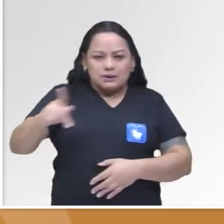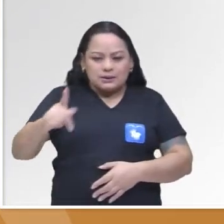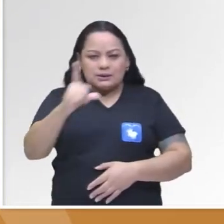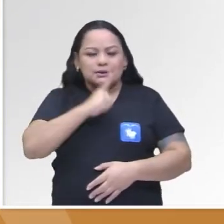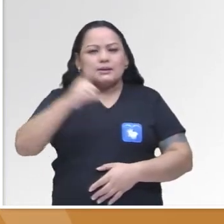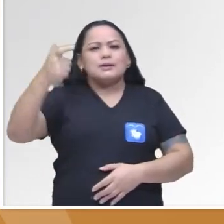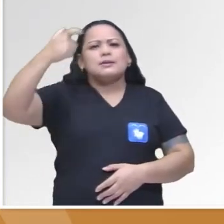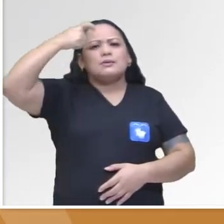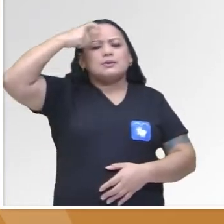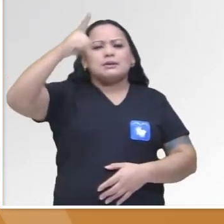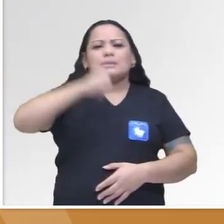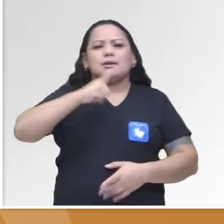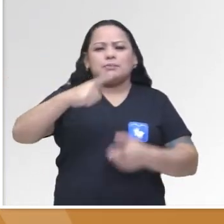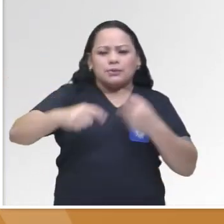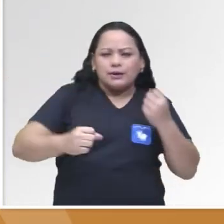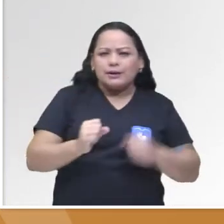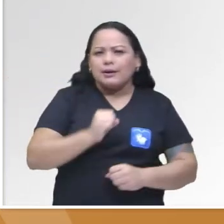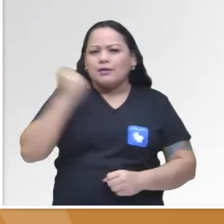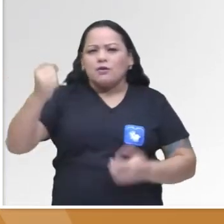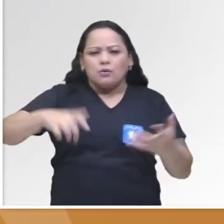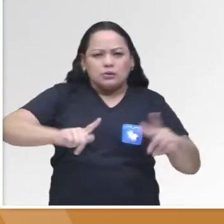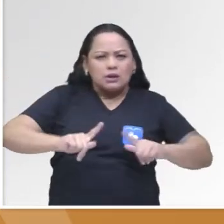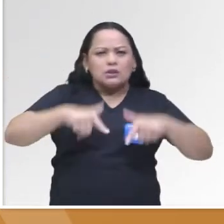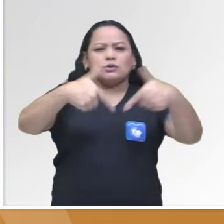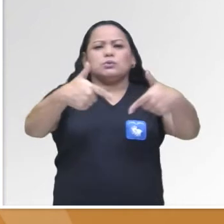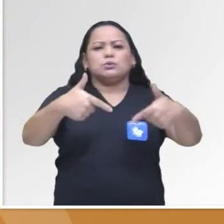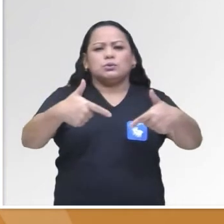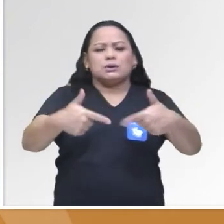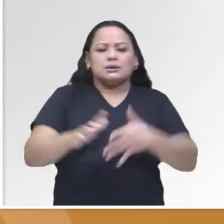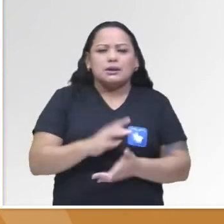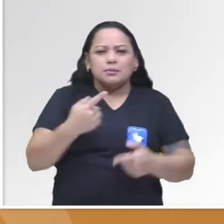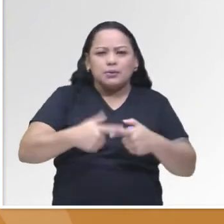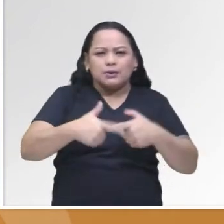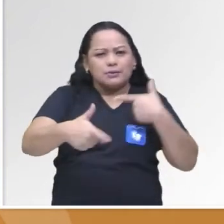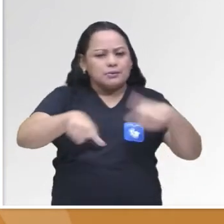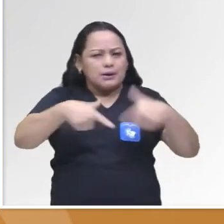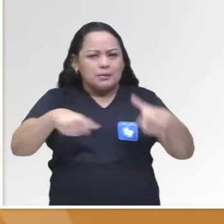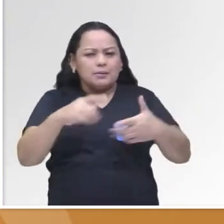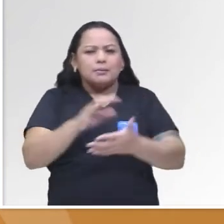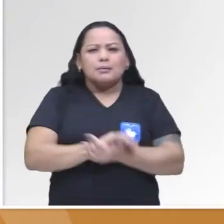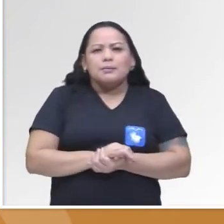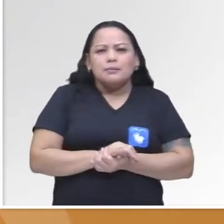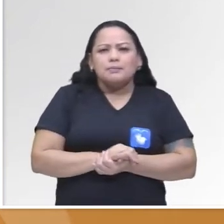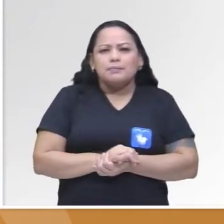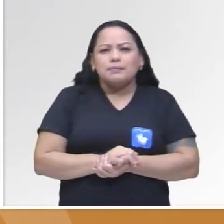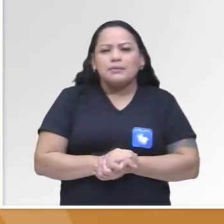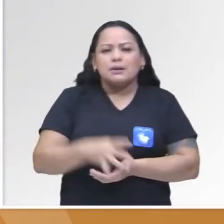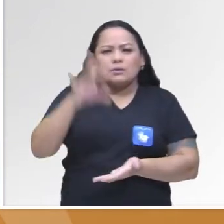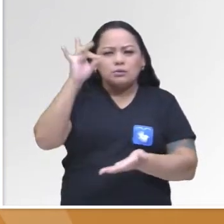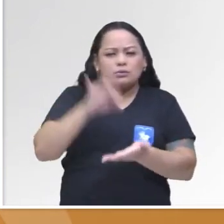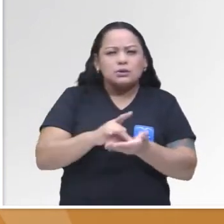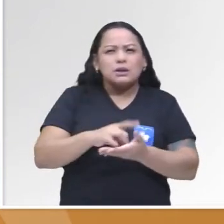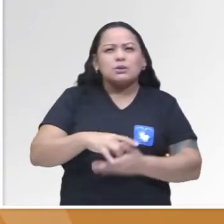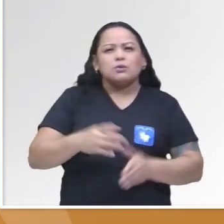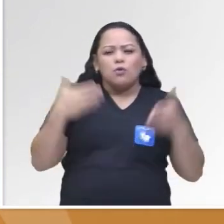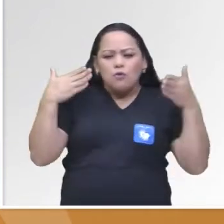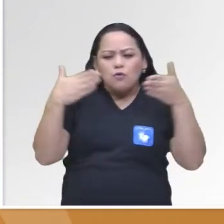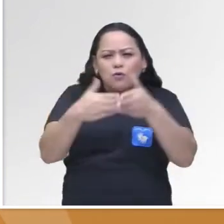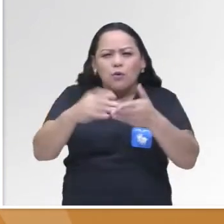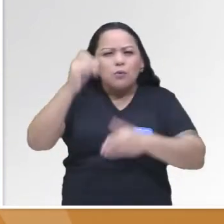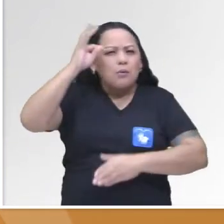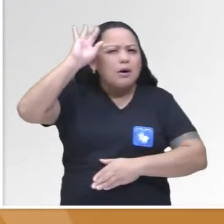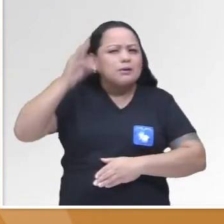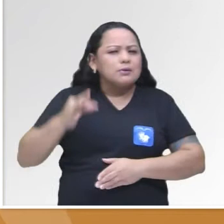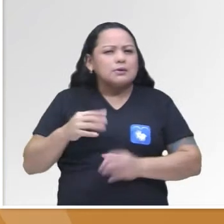consciência de que as revoltas e manifestações trabalhistas poderiam abrir as portas para o ideal comunista. Nesse mesmo período,